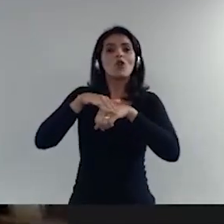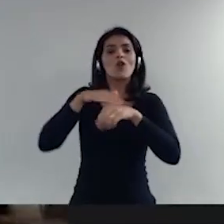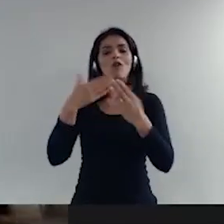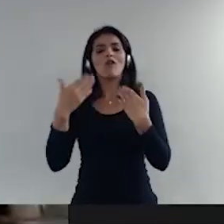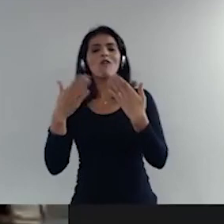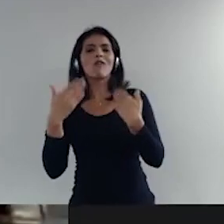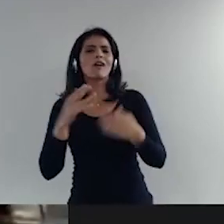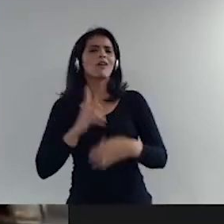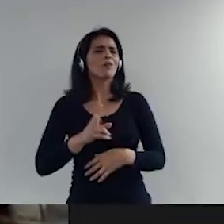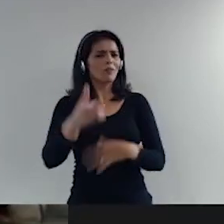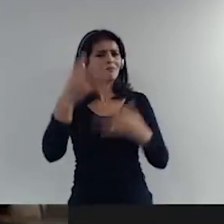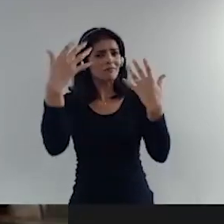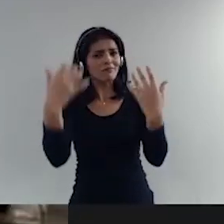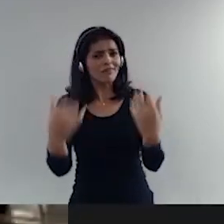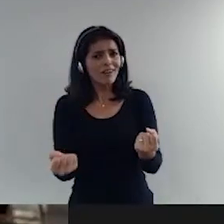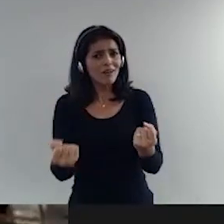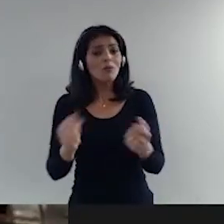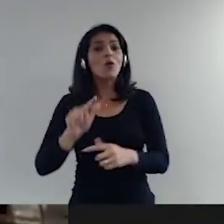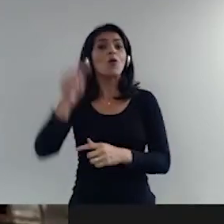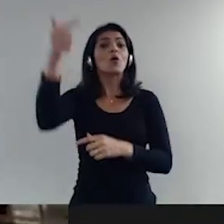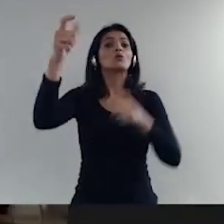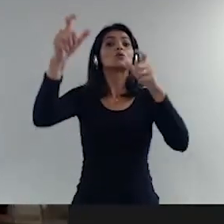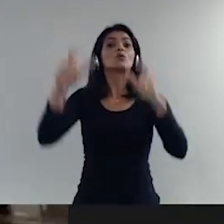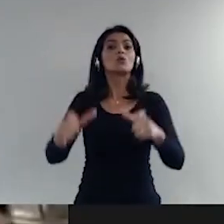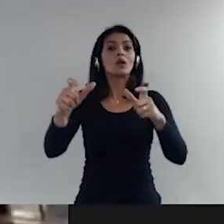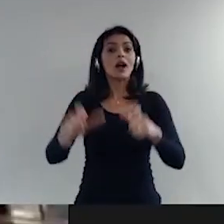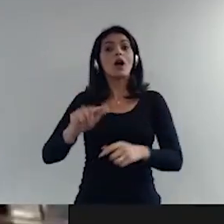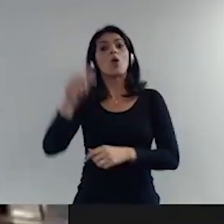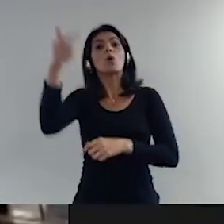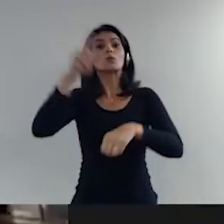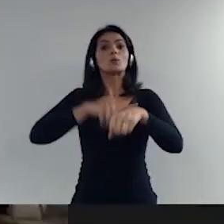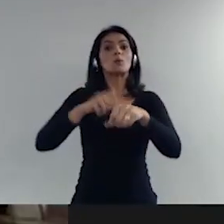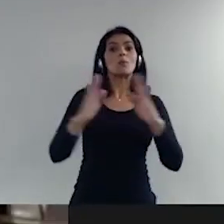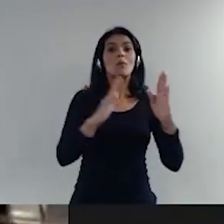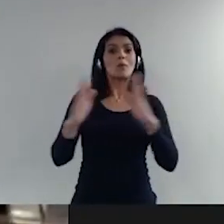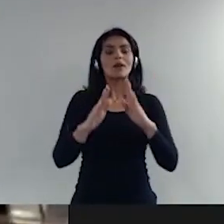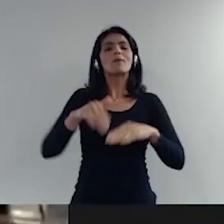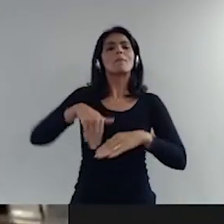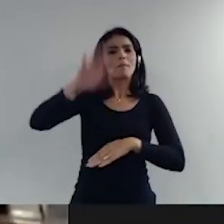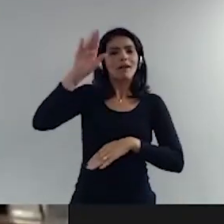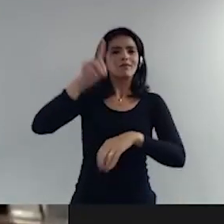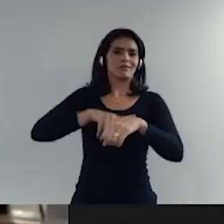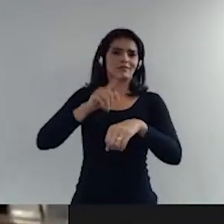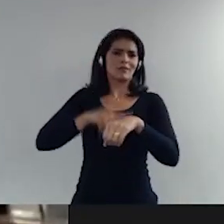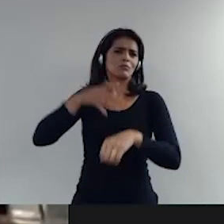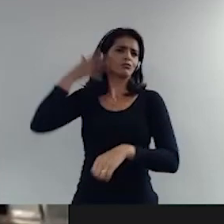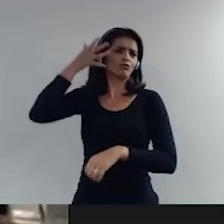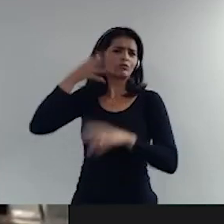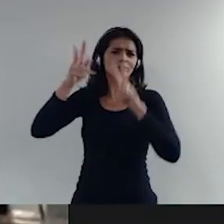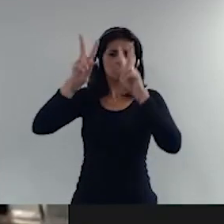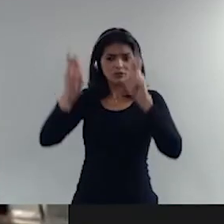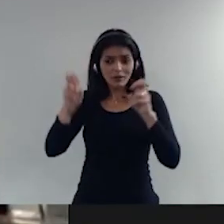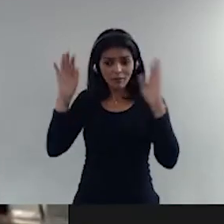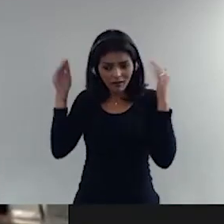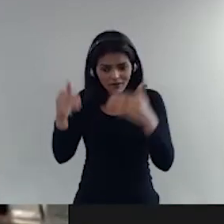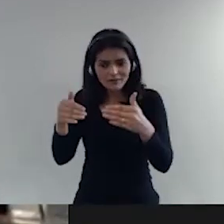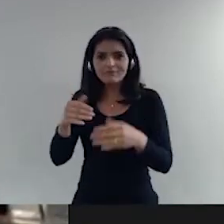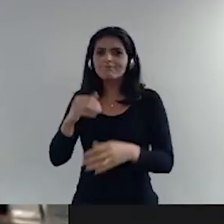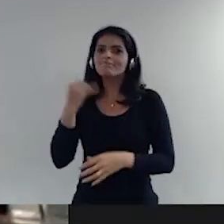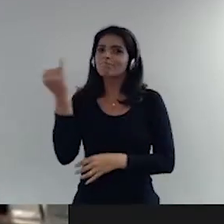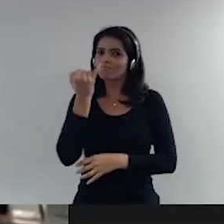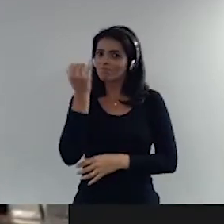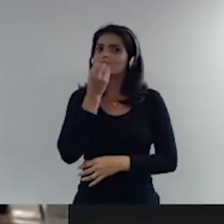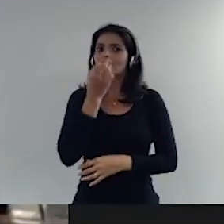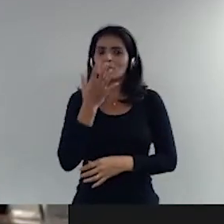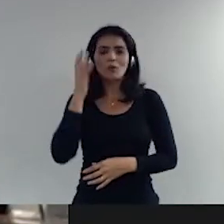essa conversa adiante em outro momento, com mais tempo, só para esse temário.